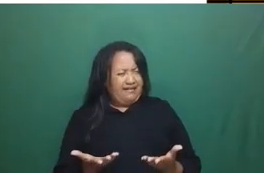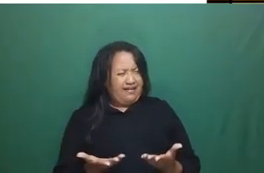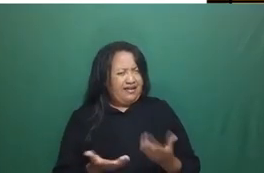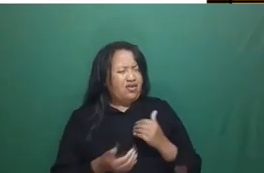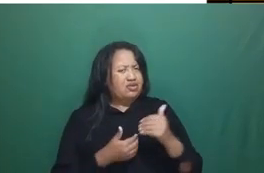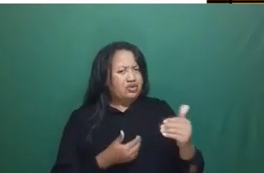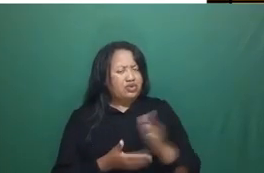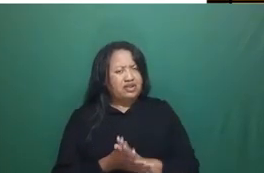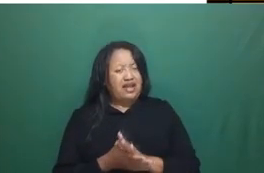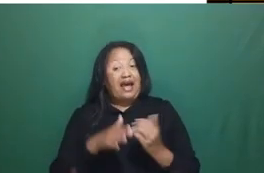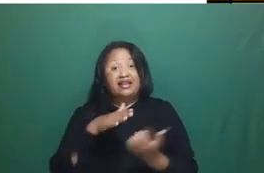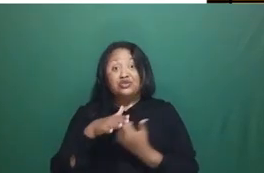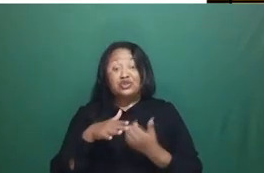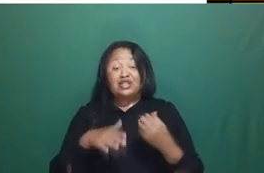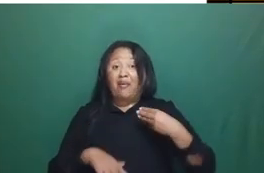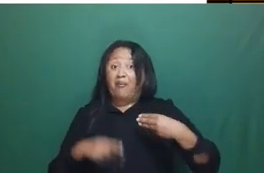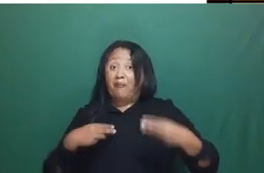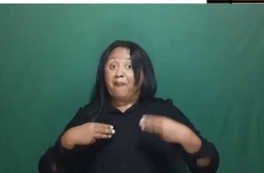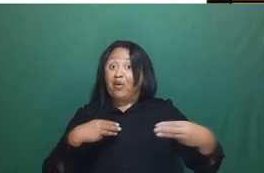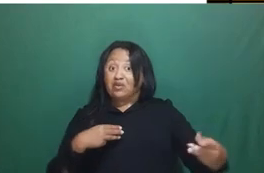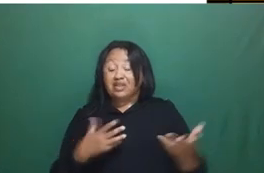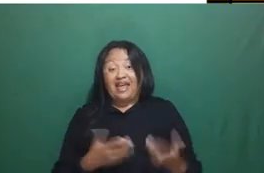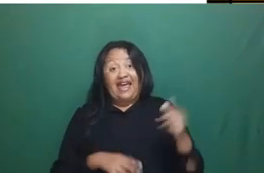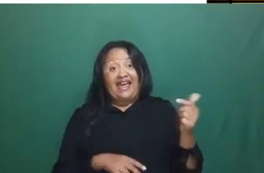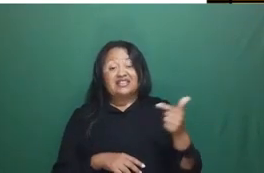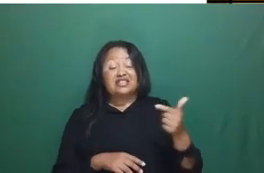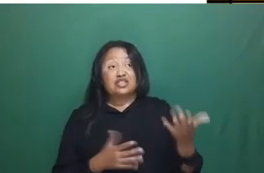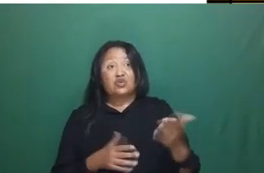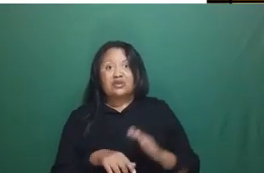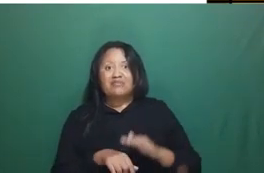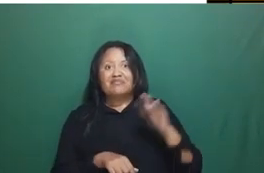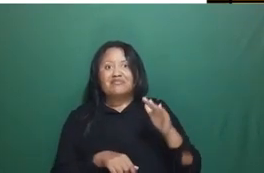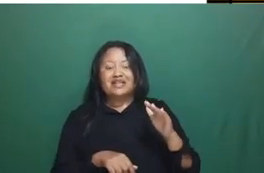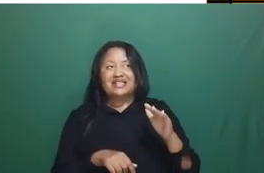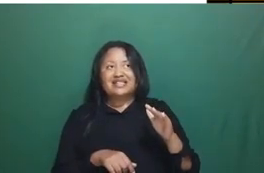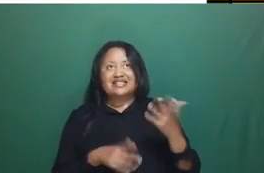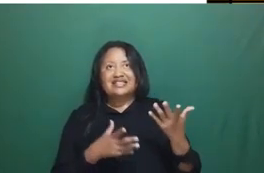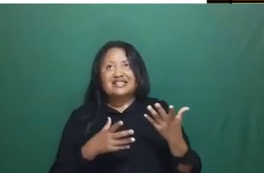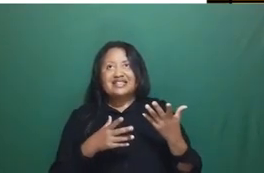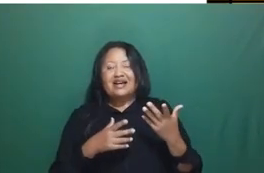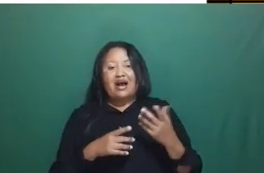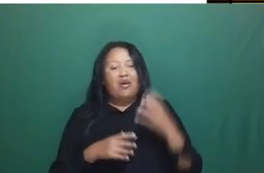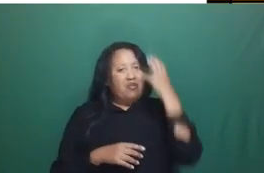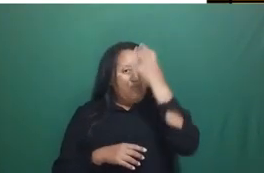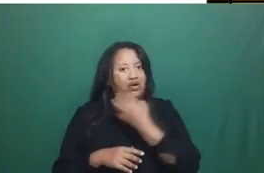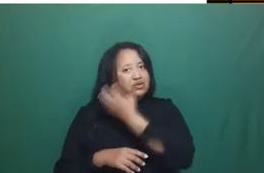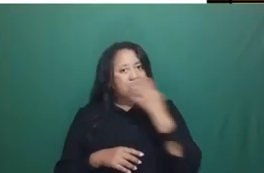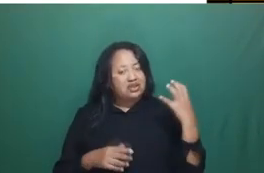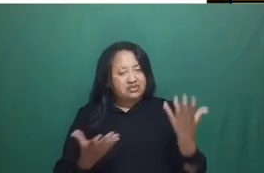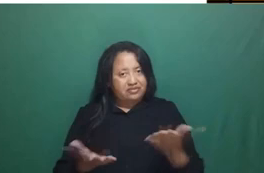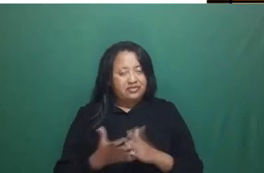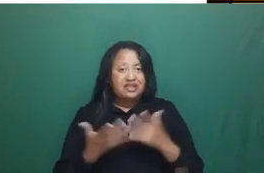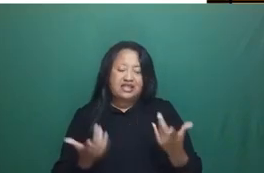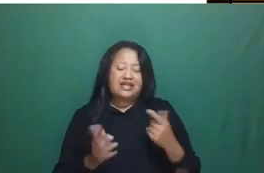continua né a indústria da moda ela é a segunda mais contaminante depois da indústria automotriz e representa 10%